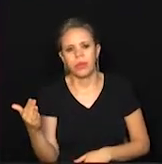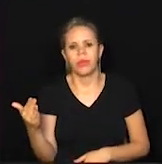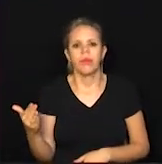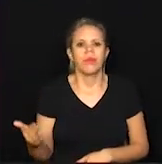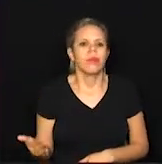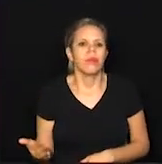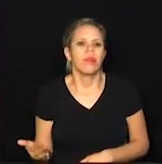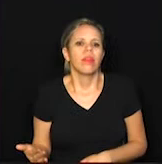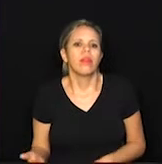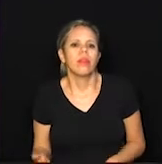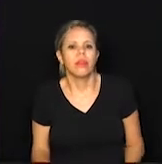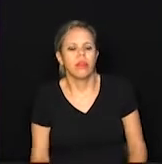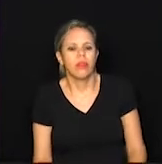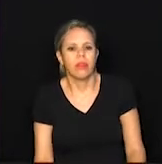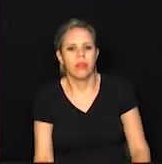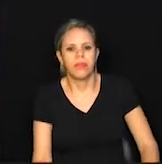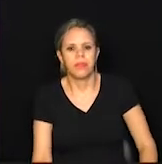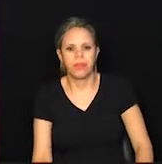aí